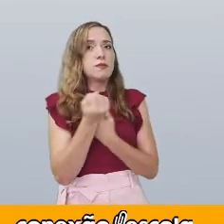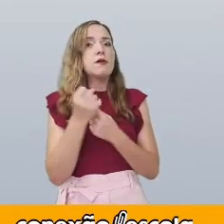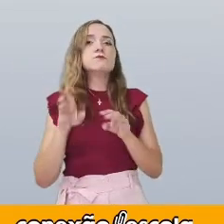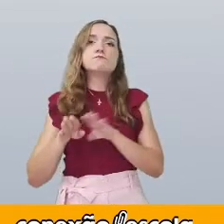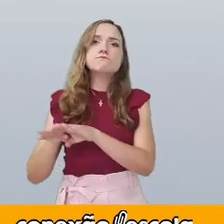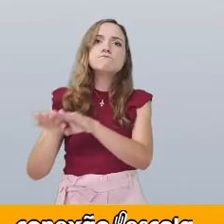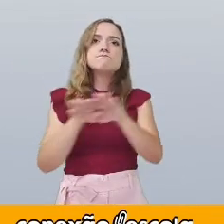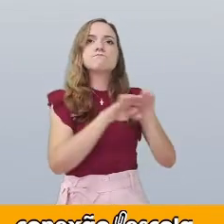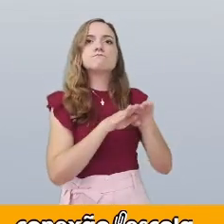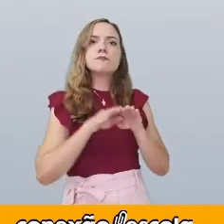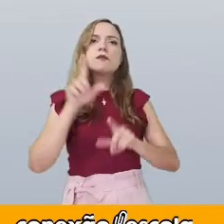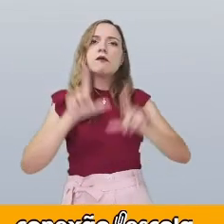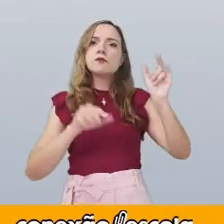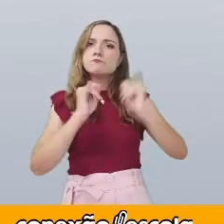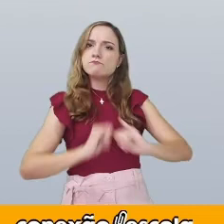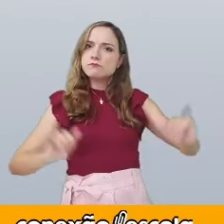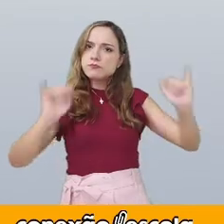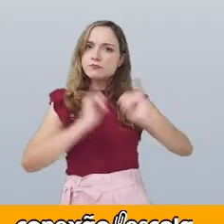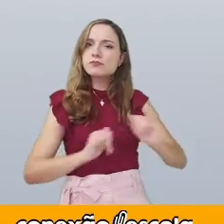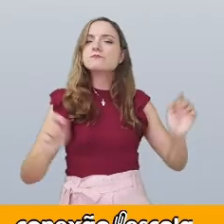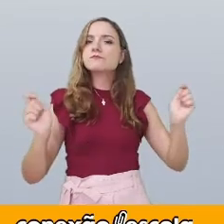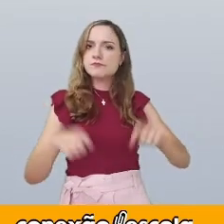meio de campanhas televisivas.